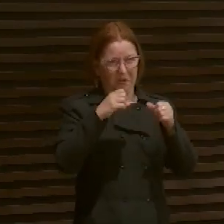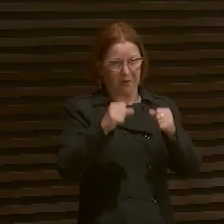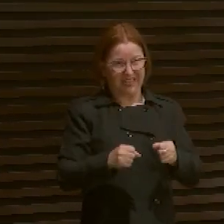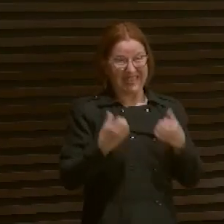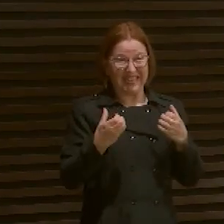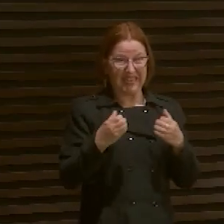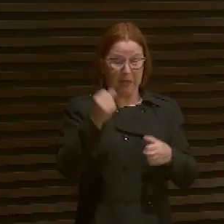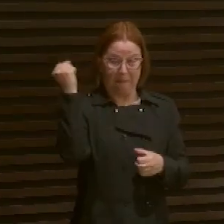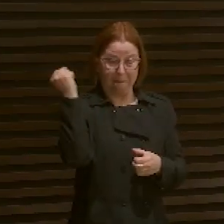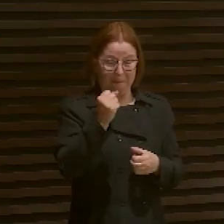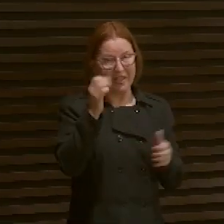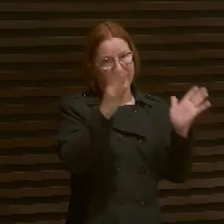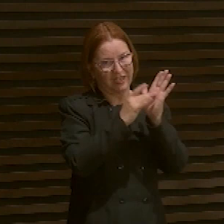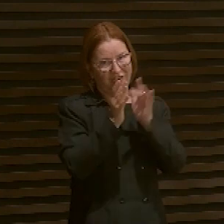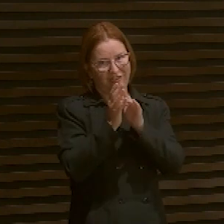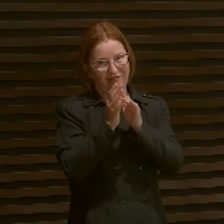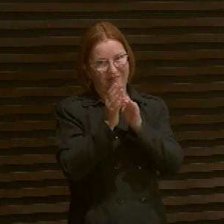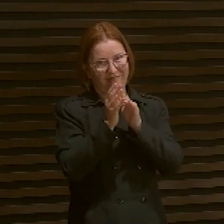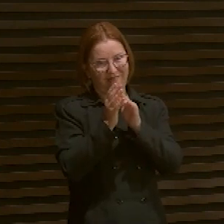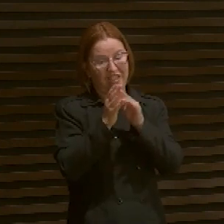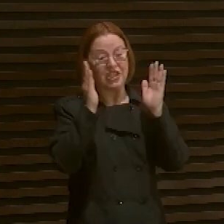seu precursor, João Batista.